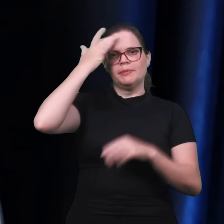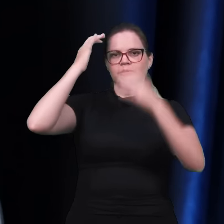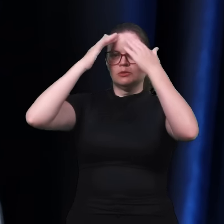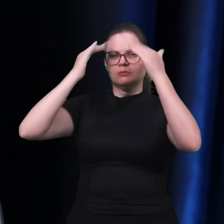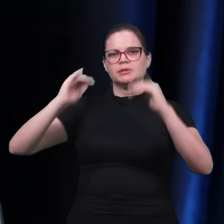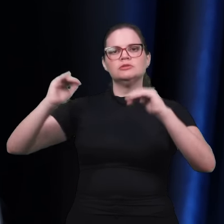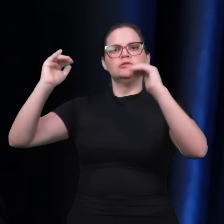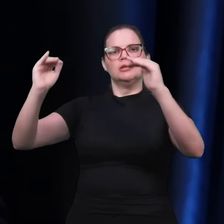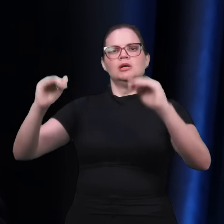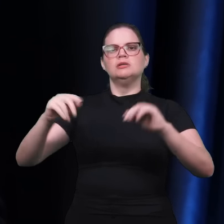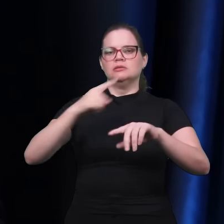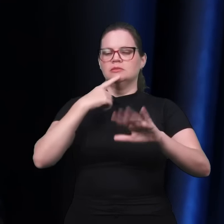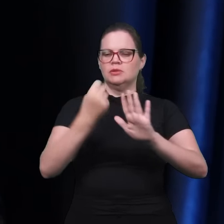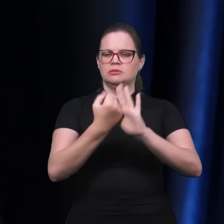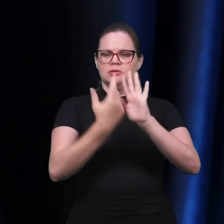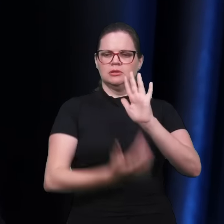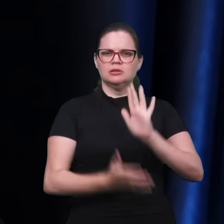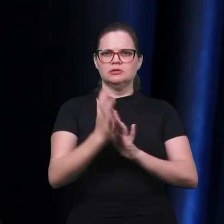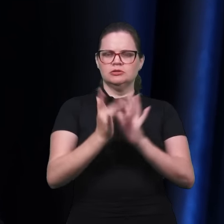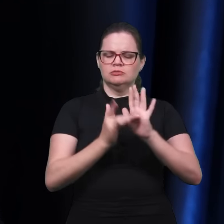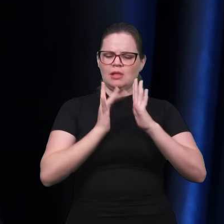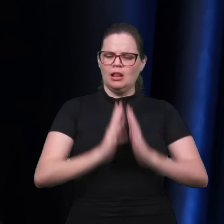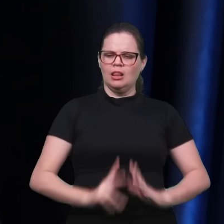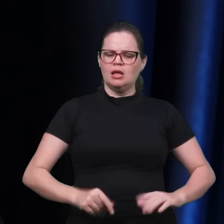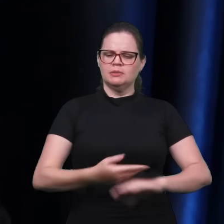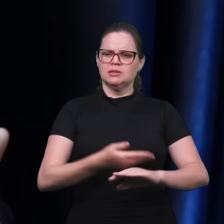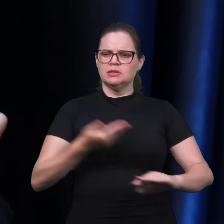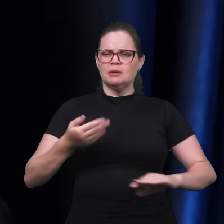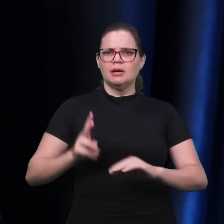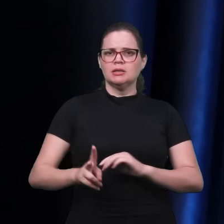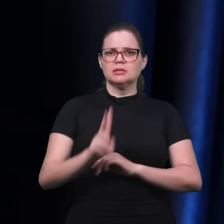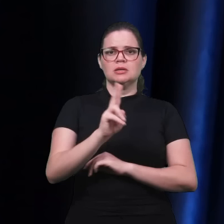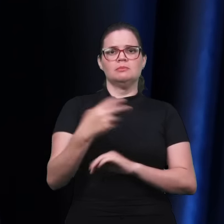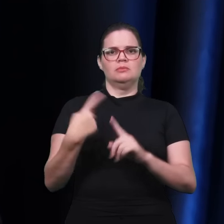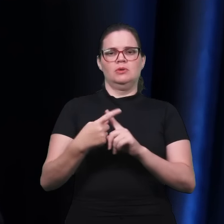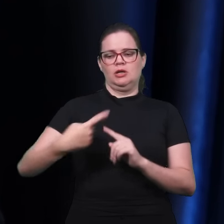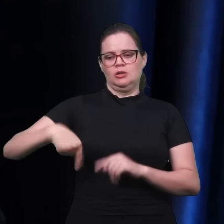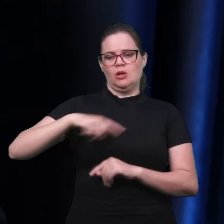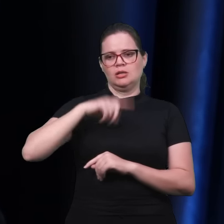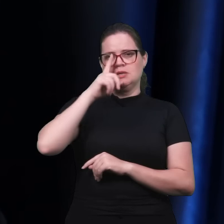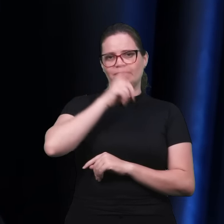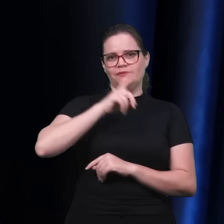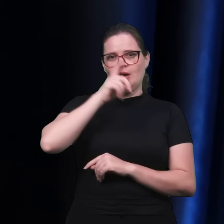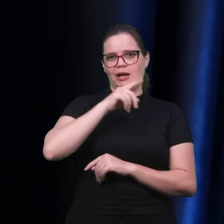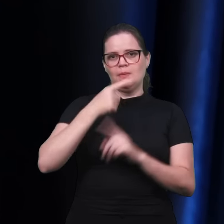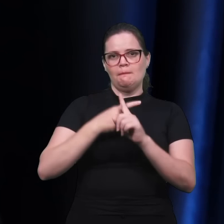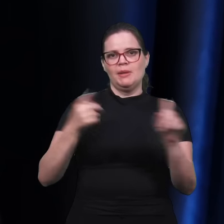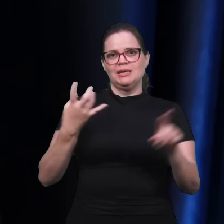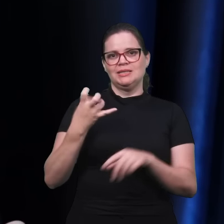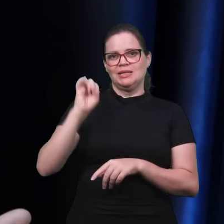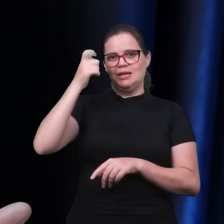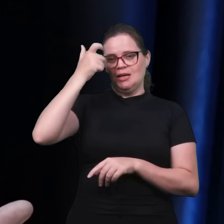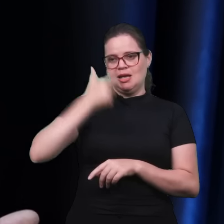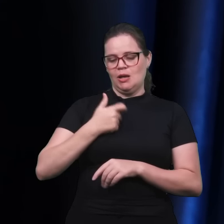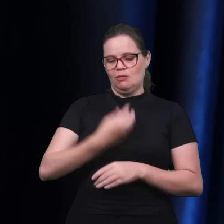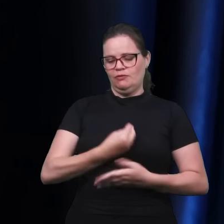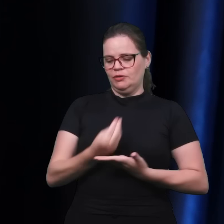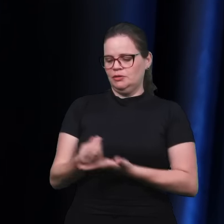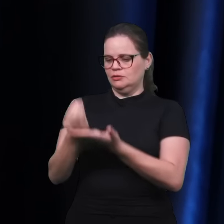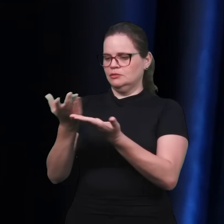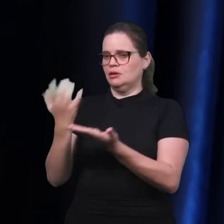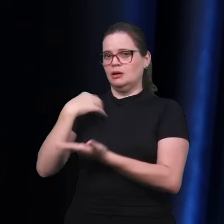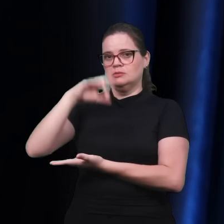e remidas no sangue de Jesus. Então, aquele que, mesmo sendo falho, mas que se coloca na presença de Deus, onde